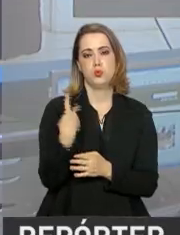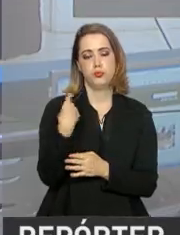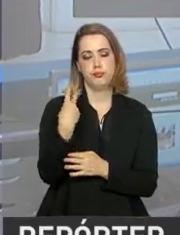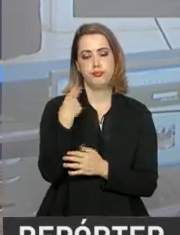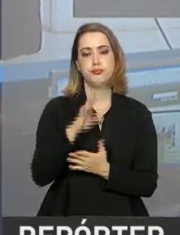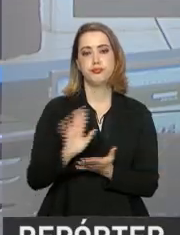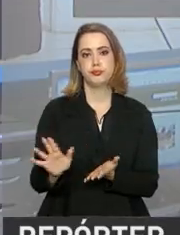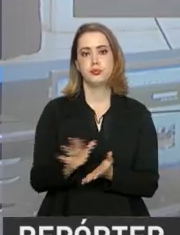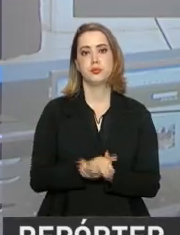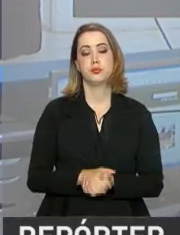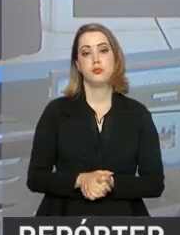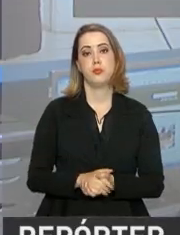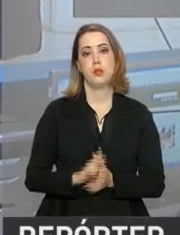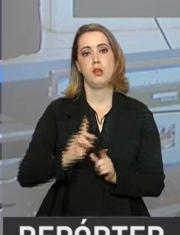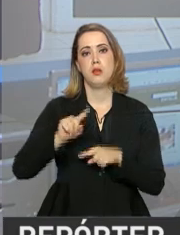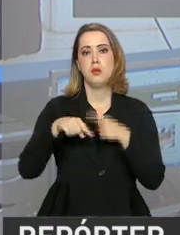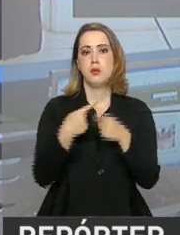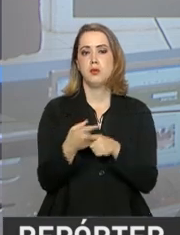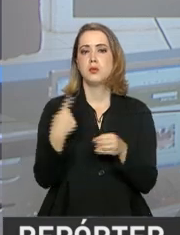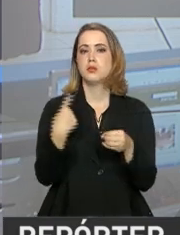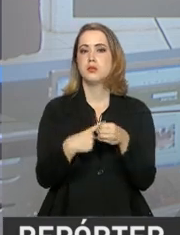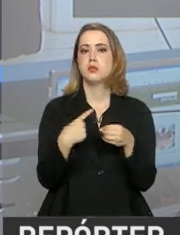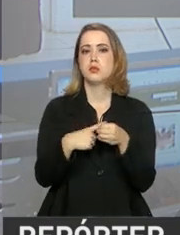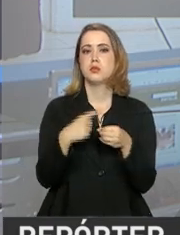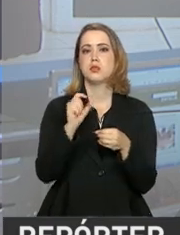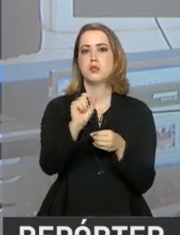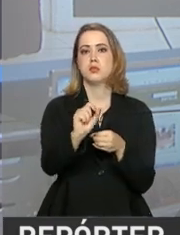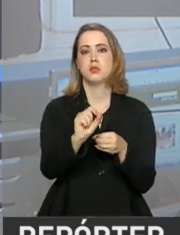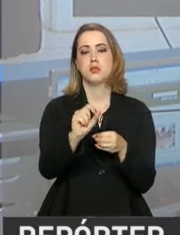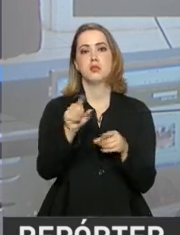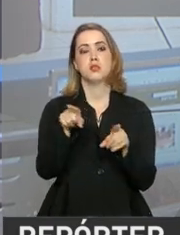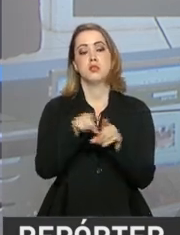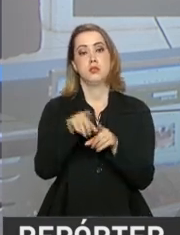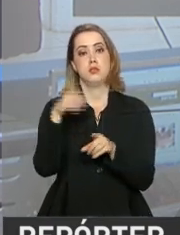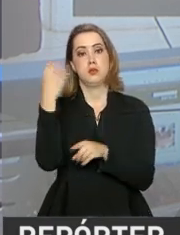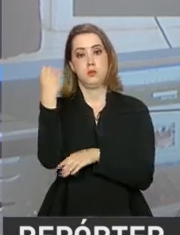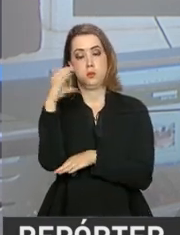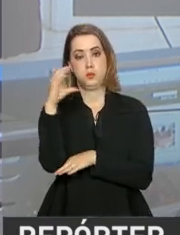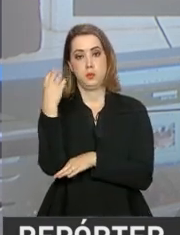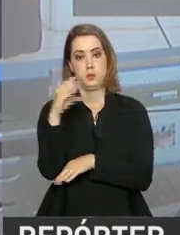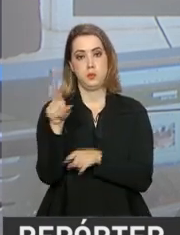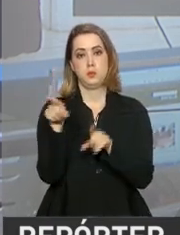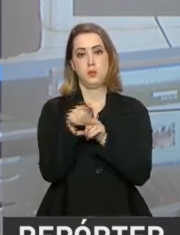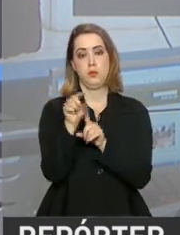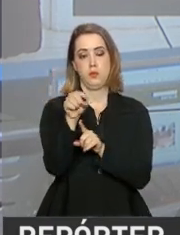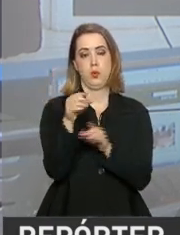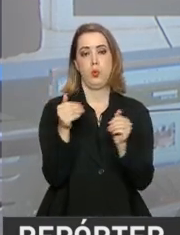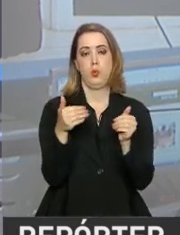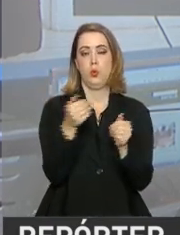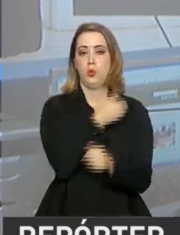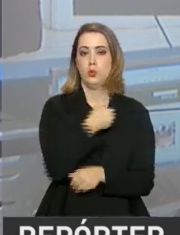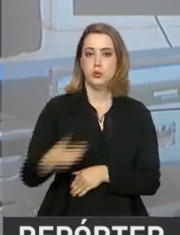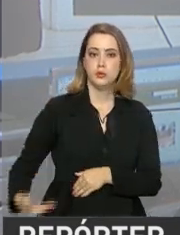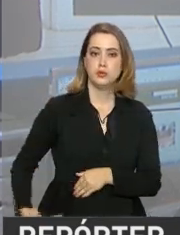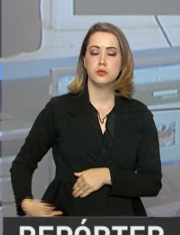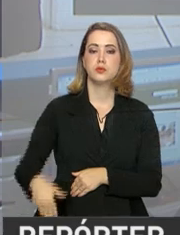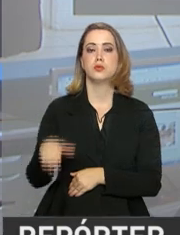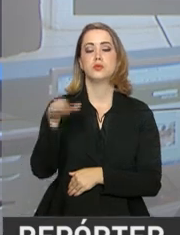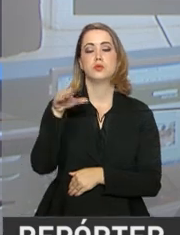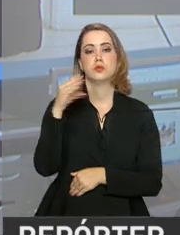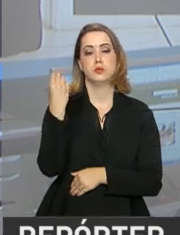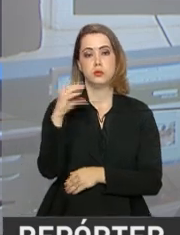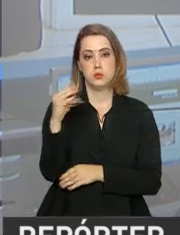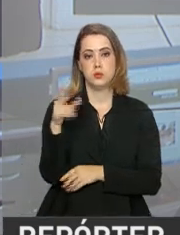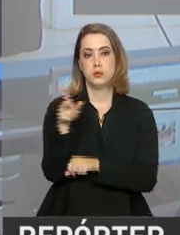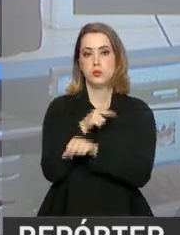Vida daqui a pouco na cidade de Cartagena das Índias na Colômbia o governo colombiano e as forças As armadas revolucionárias as